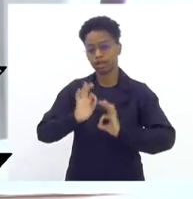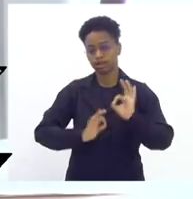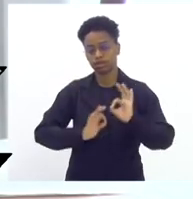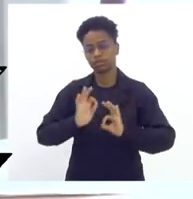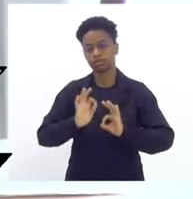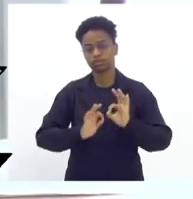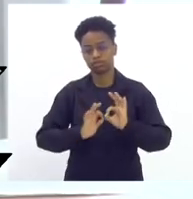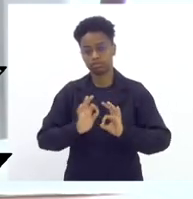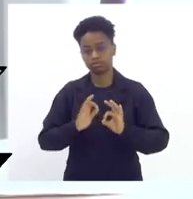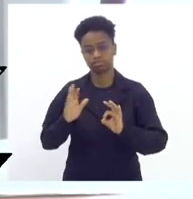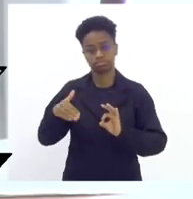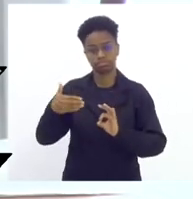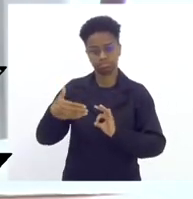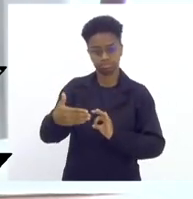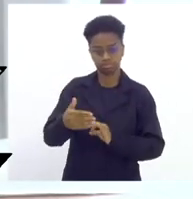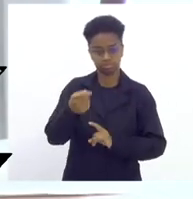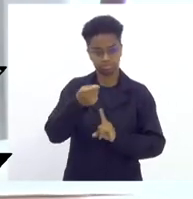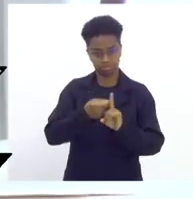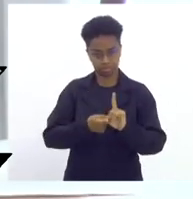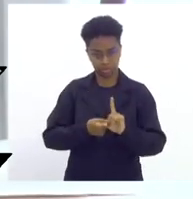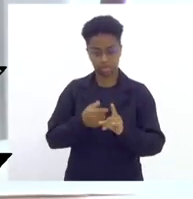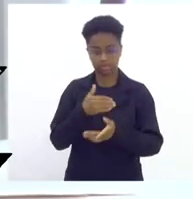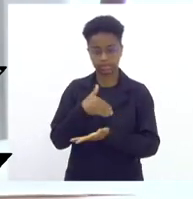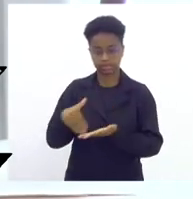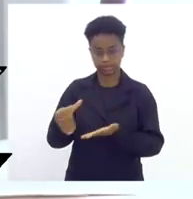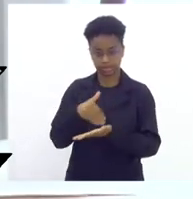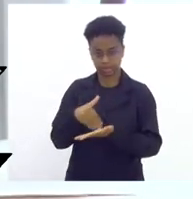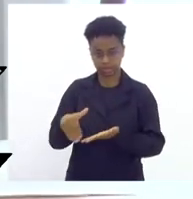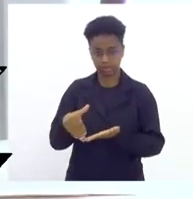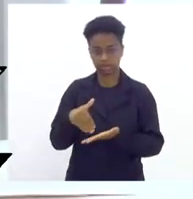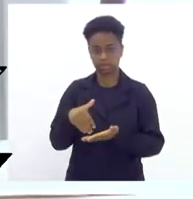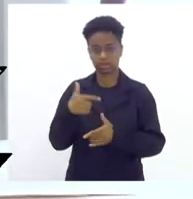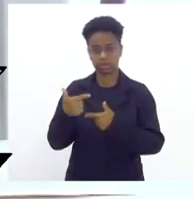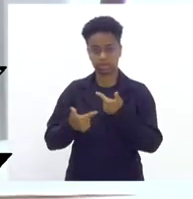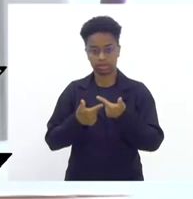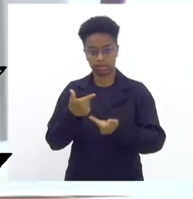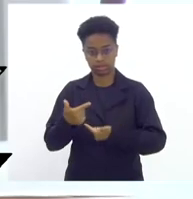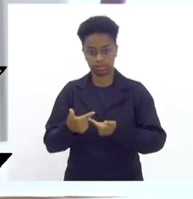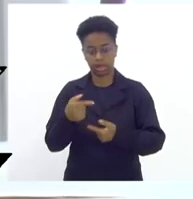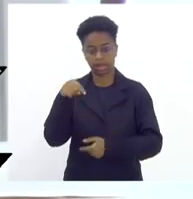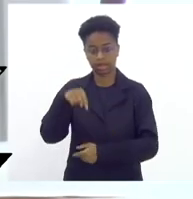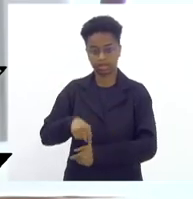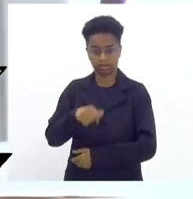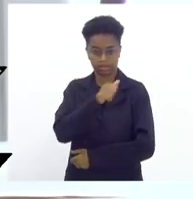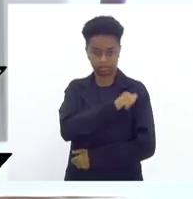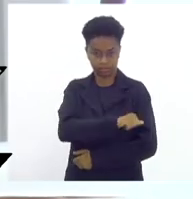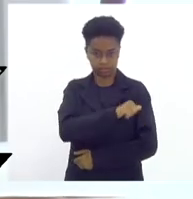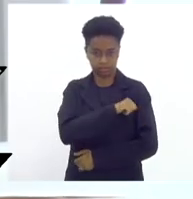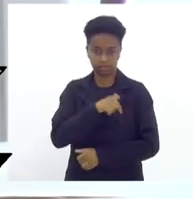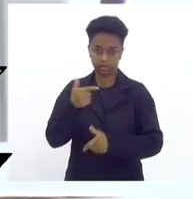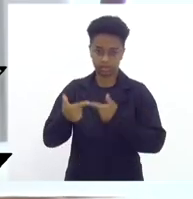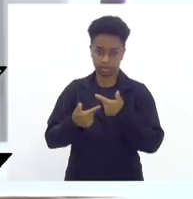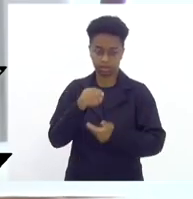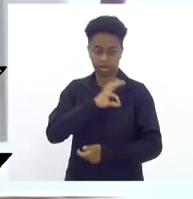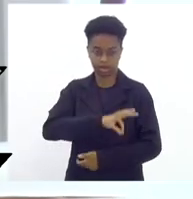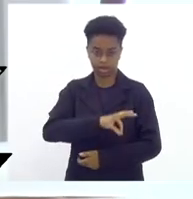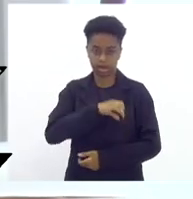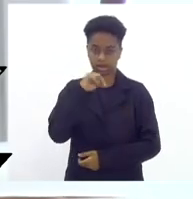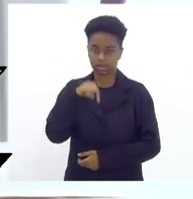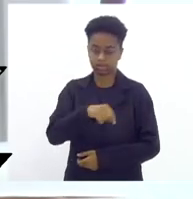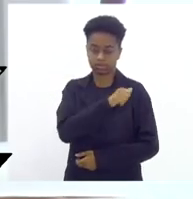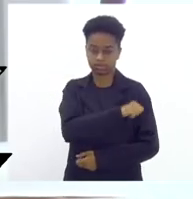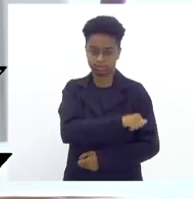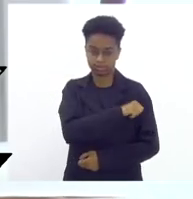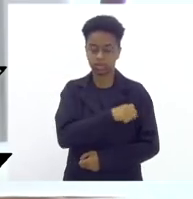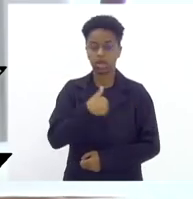para os próximos meses lá na secretaria de trabalho do Estado do Rio de Janeiro trabalho e renda do Estado do Rio de Janeiro e